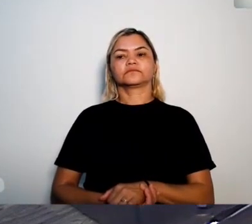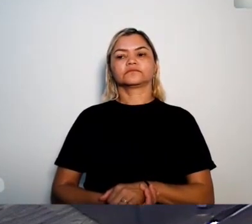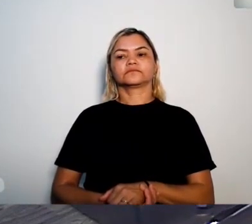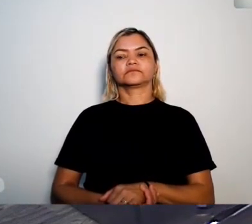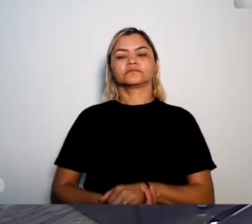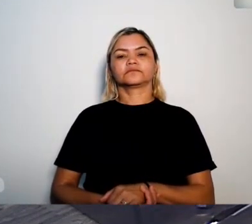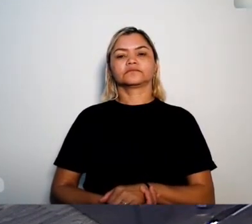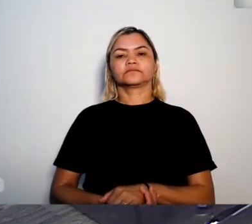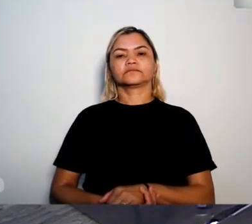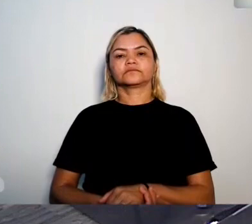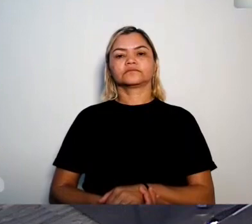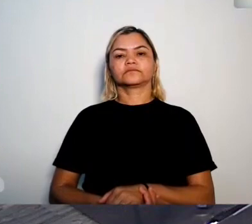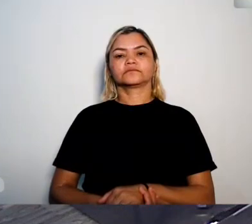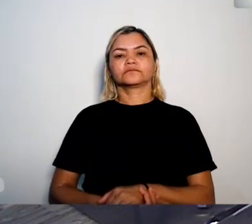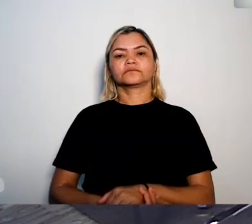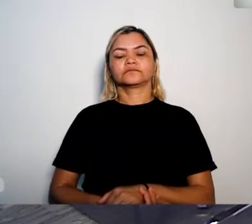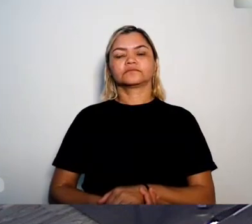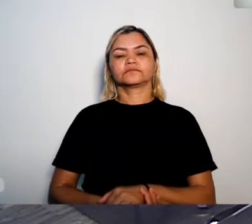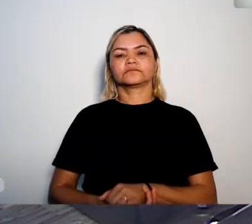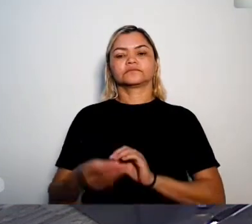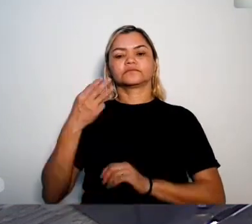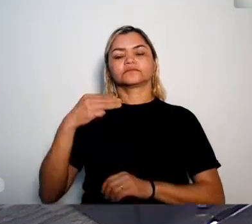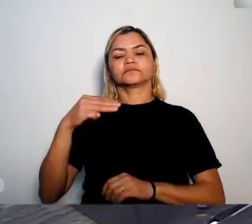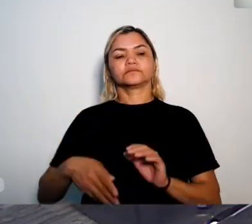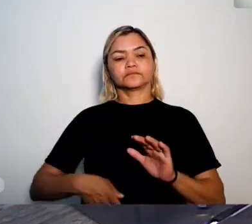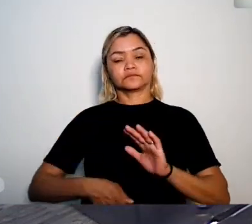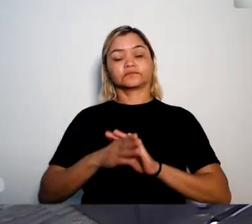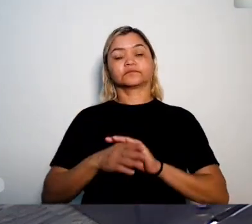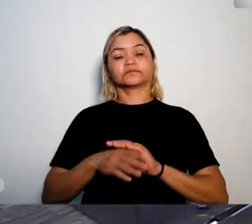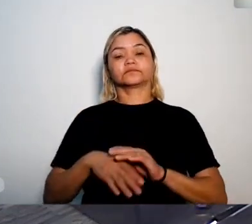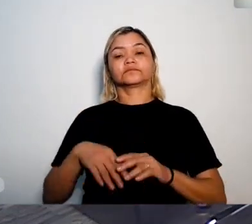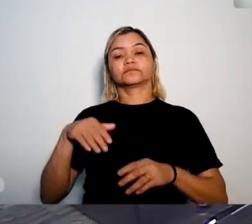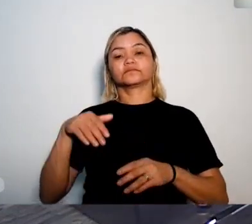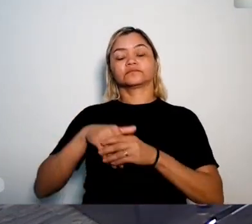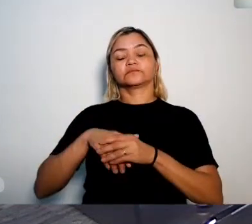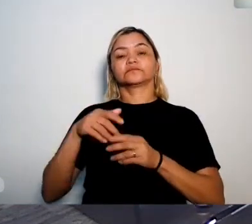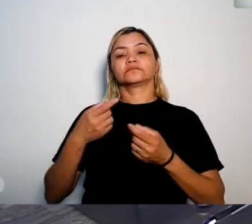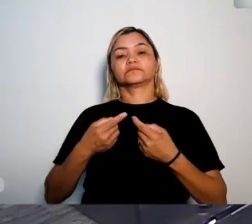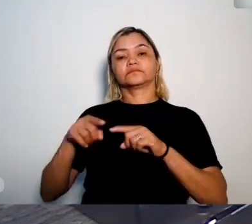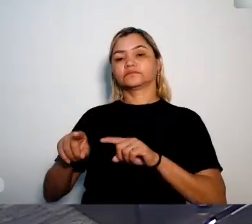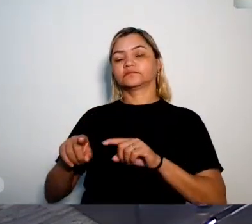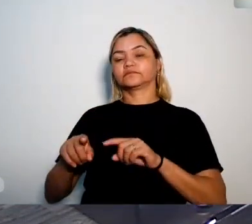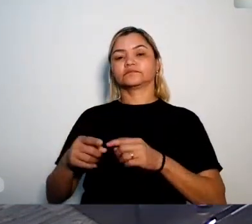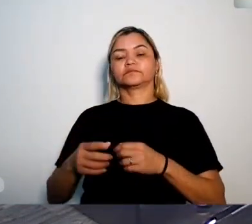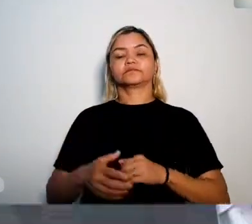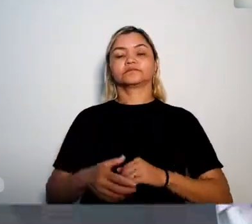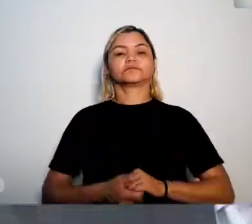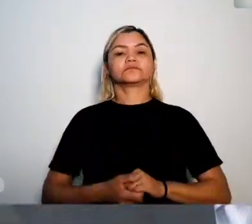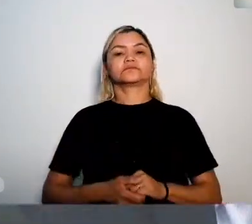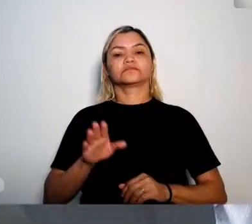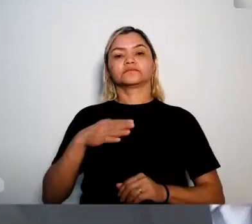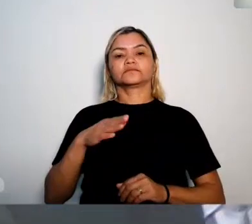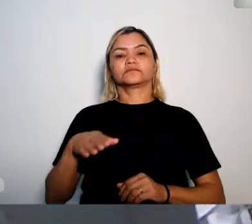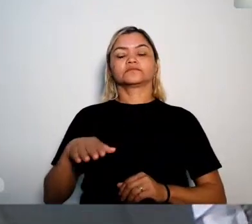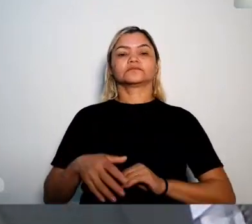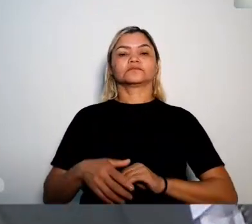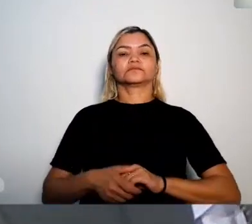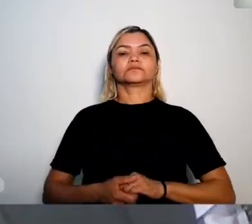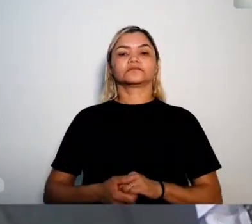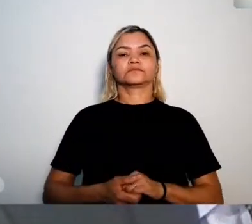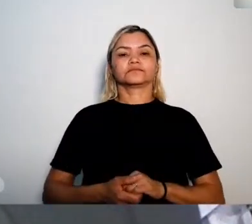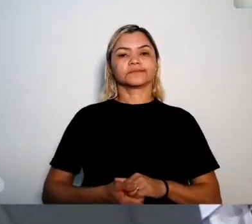senhor tem 3 minutos para encaminhar a votação contrária, o adiamento. Senhor